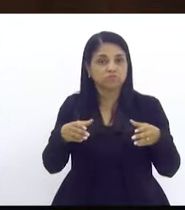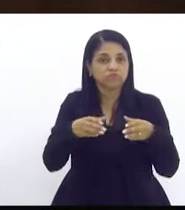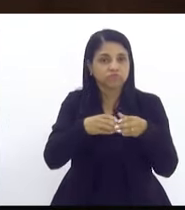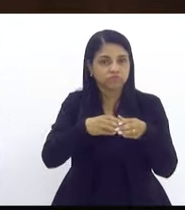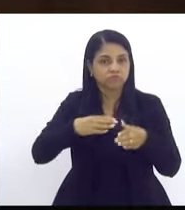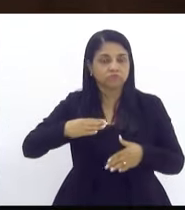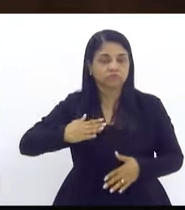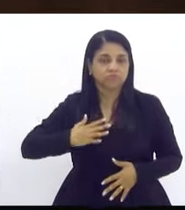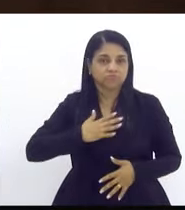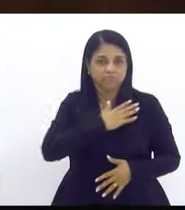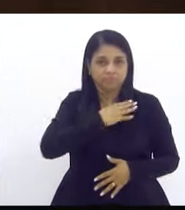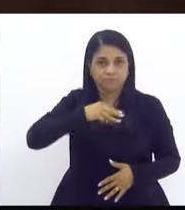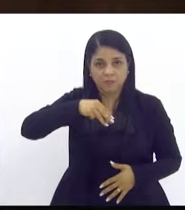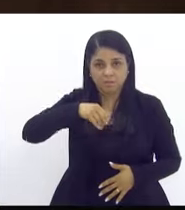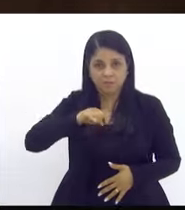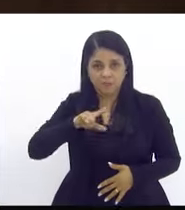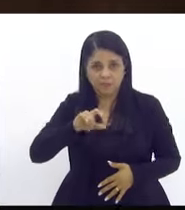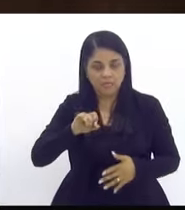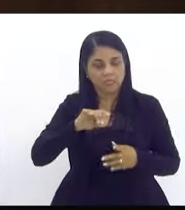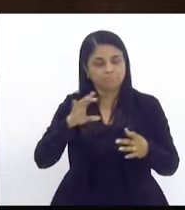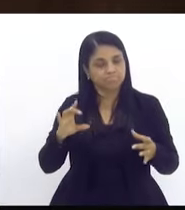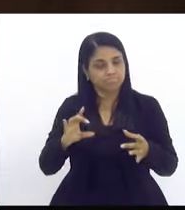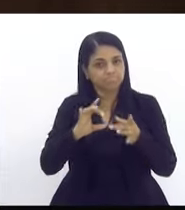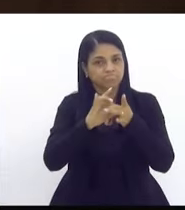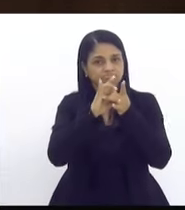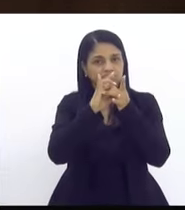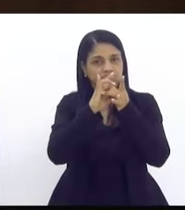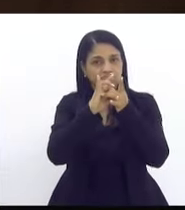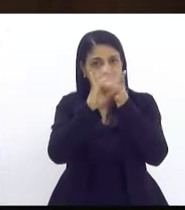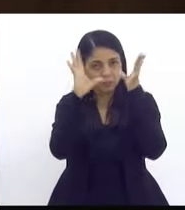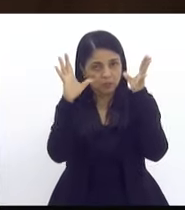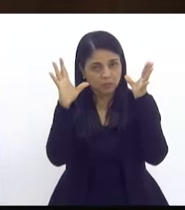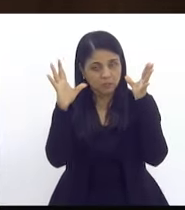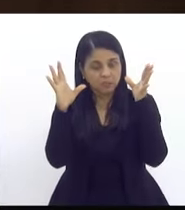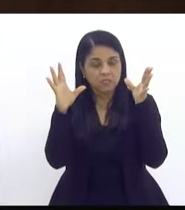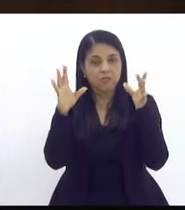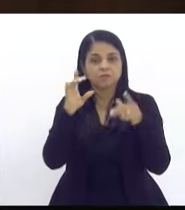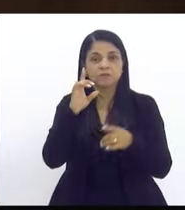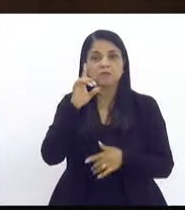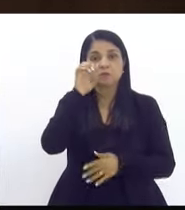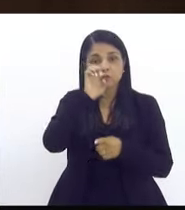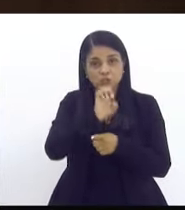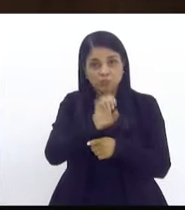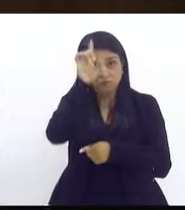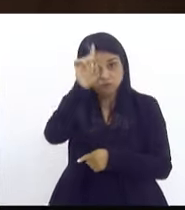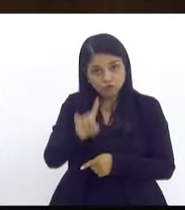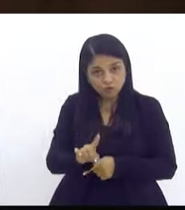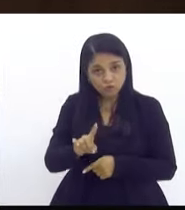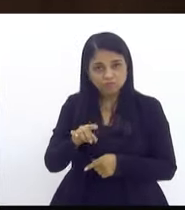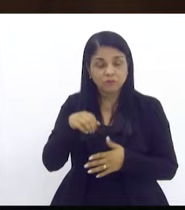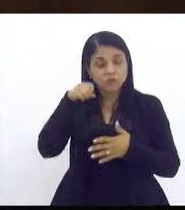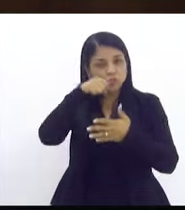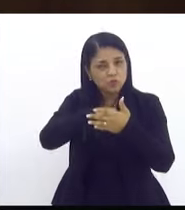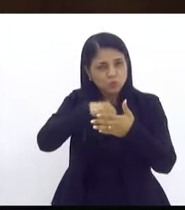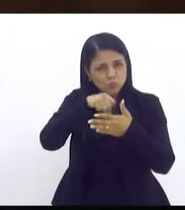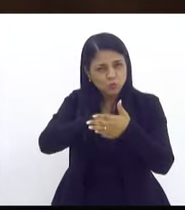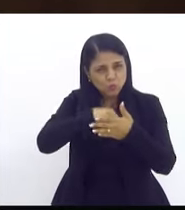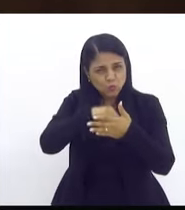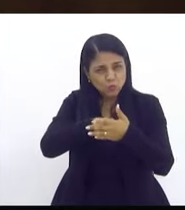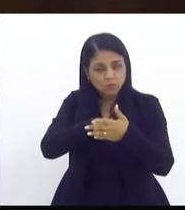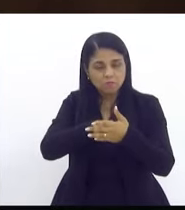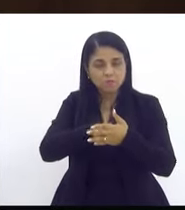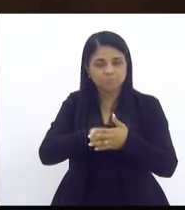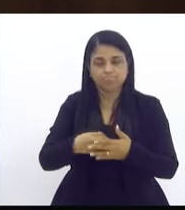Forças Armadas comprometidas com a democracia e com o Estado de Direito. A gente luta para que a gente não viva mais no nosso país